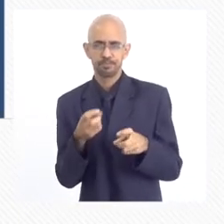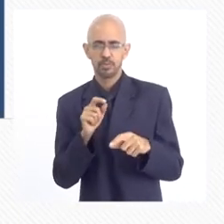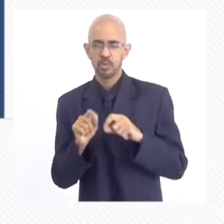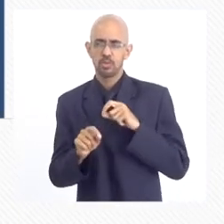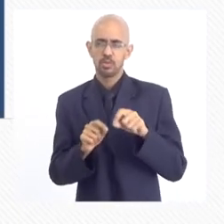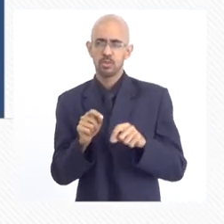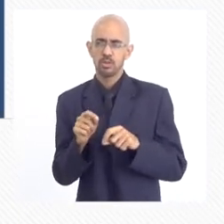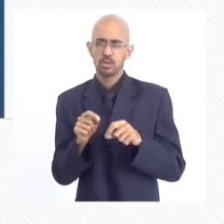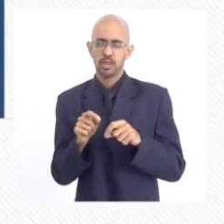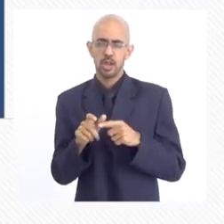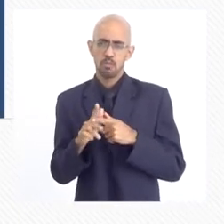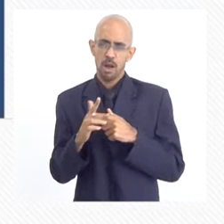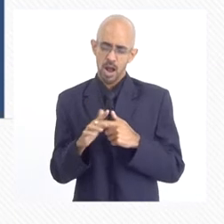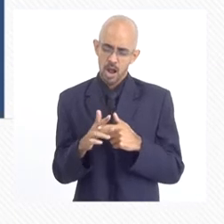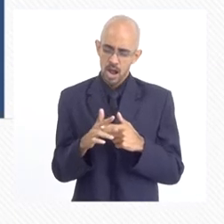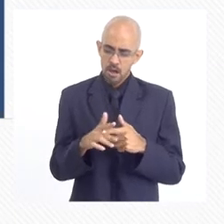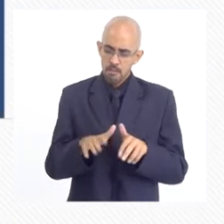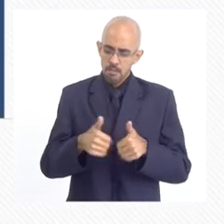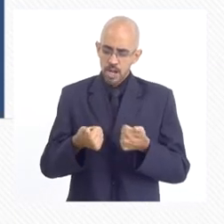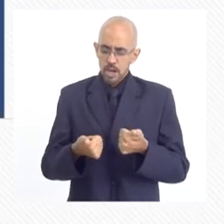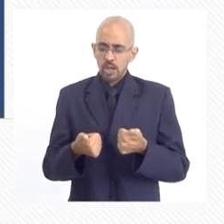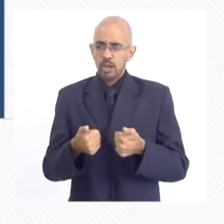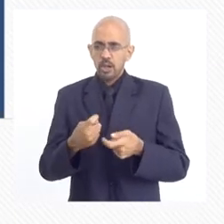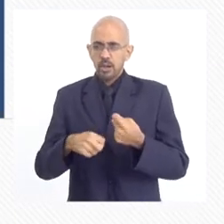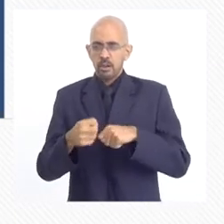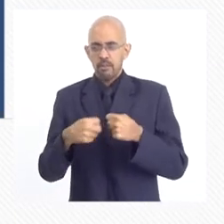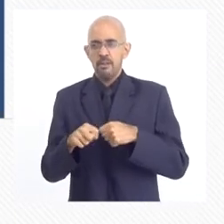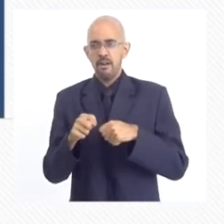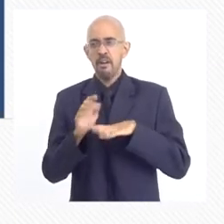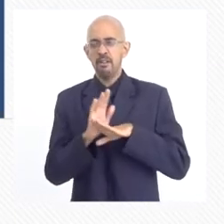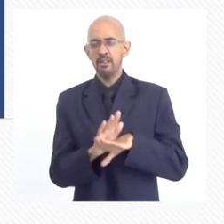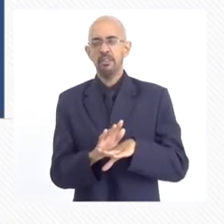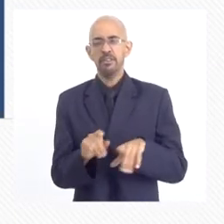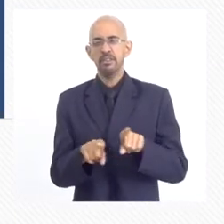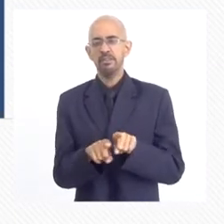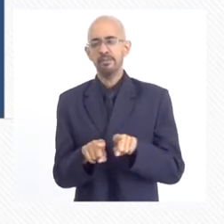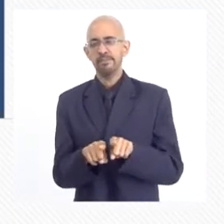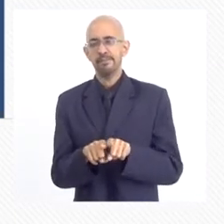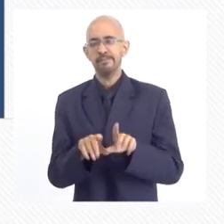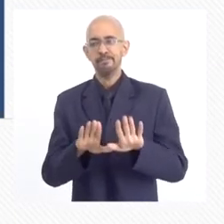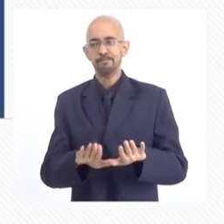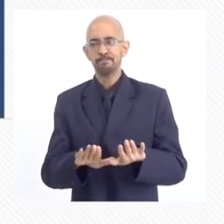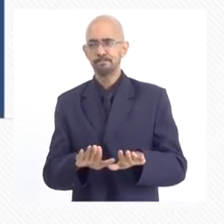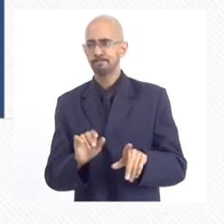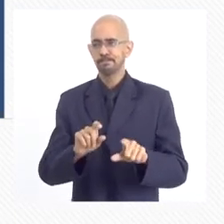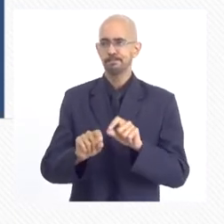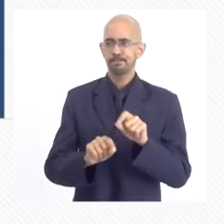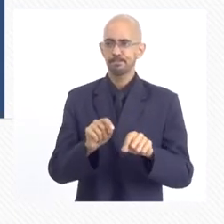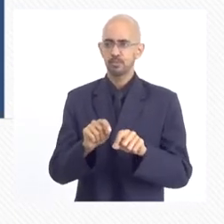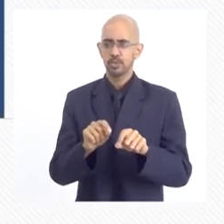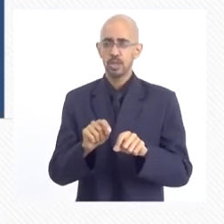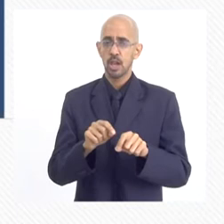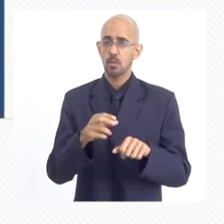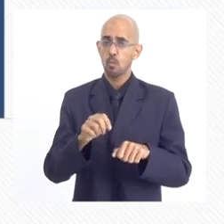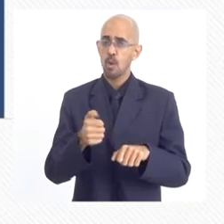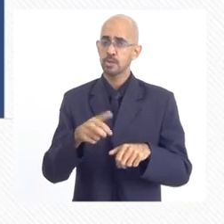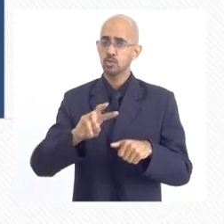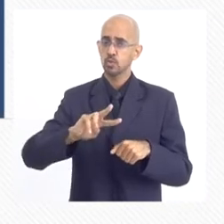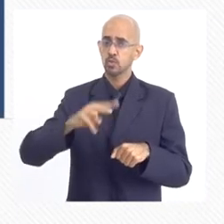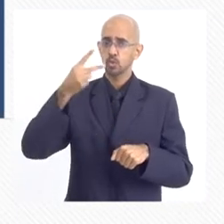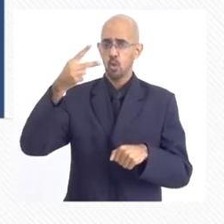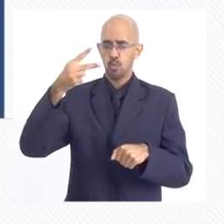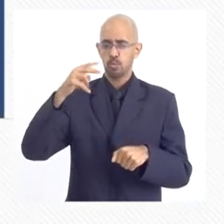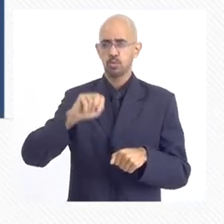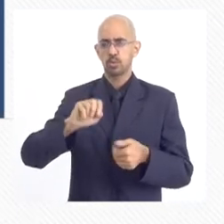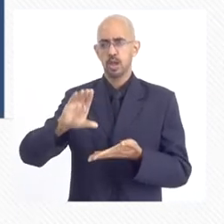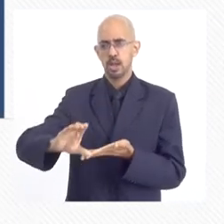recuperação econômica, que ajudaram também, mas muito dessa distância aqui, praticamente o dobro da receita líquida